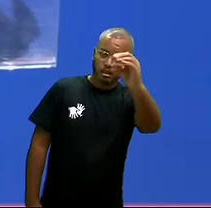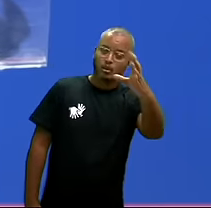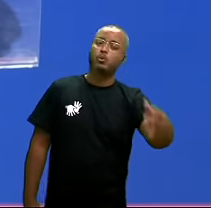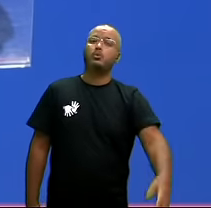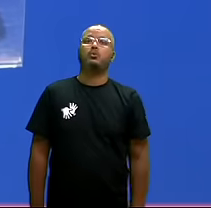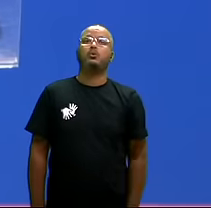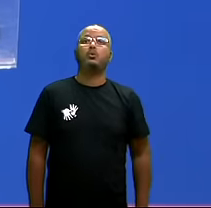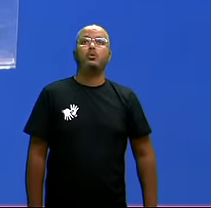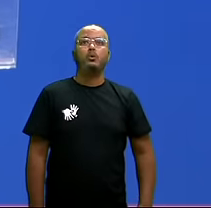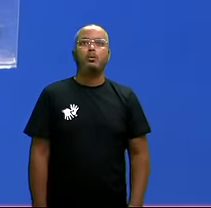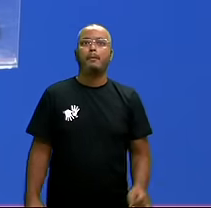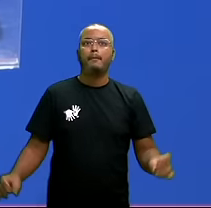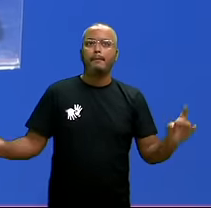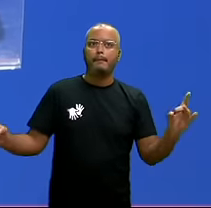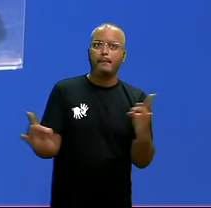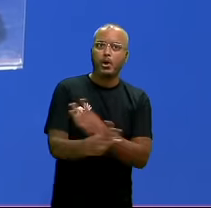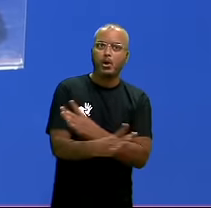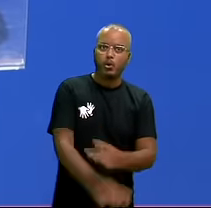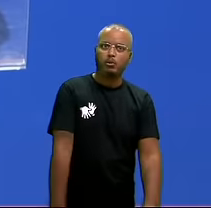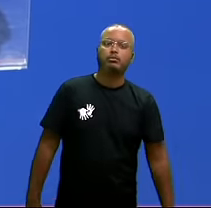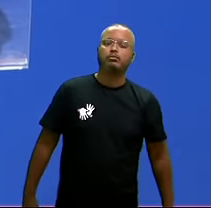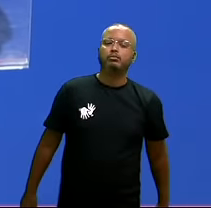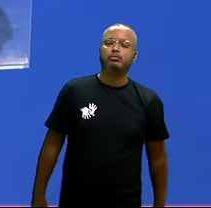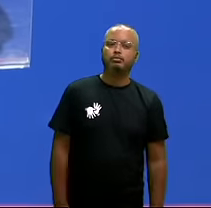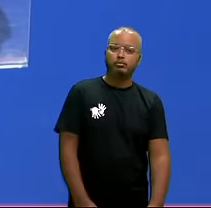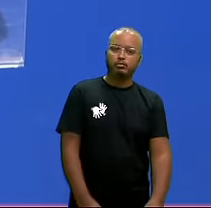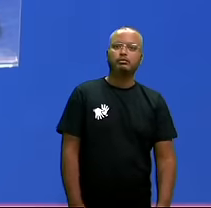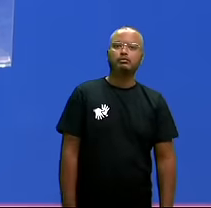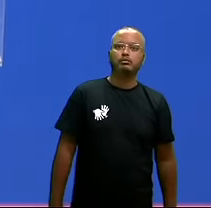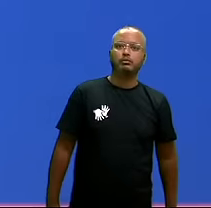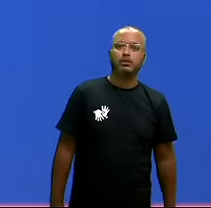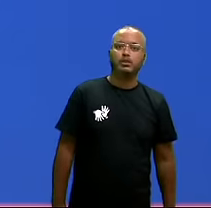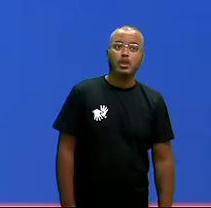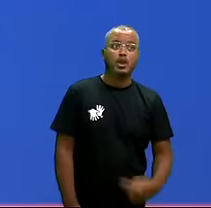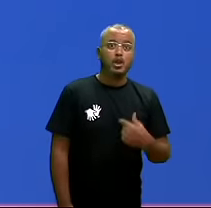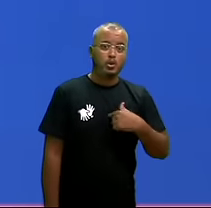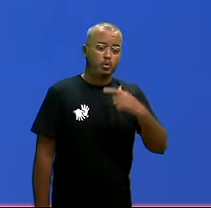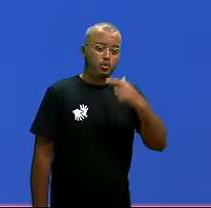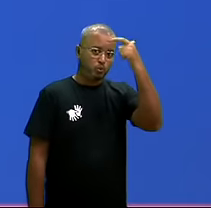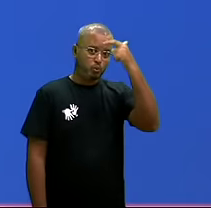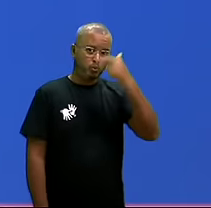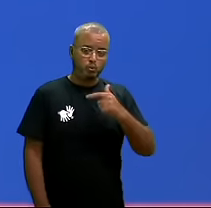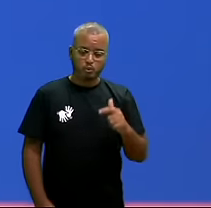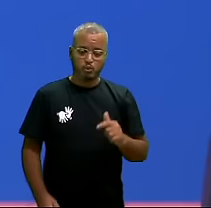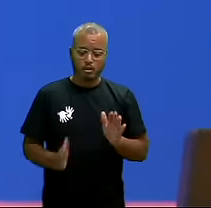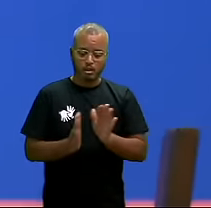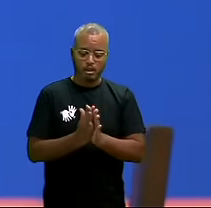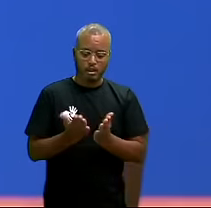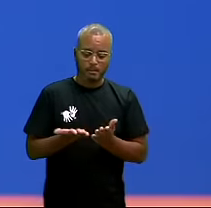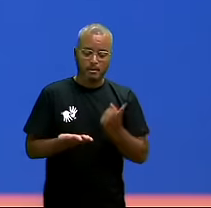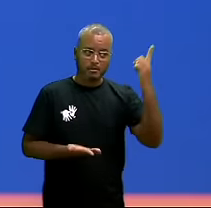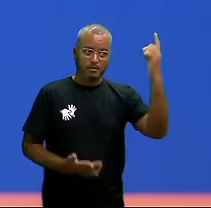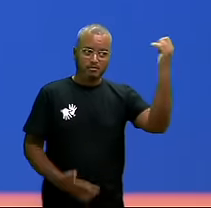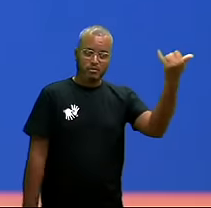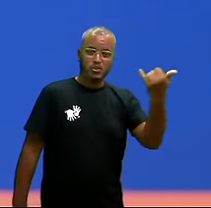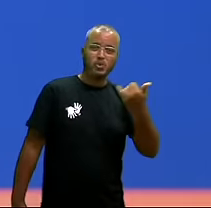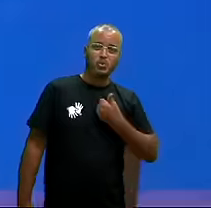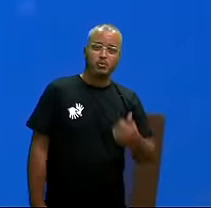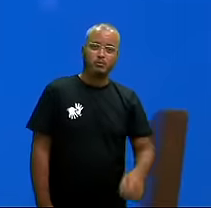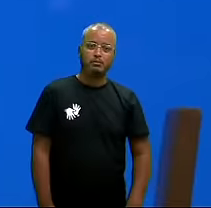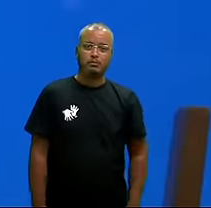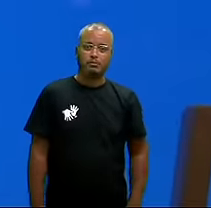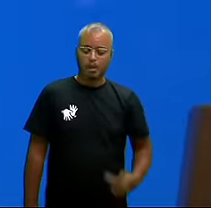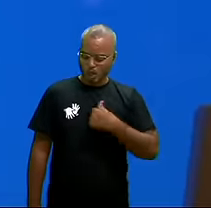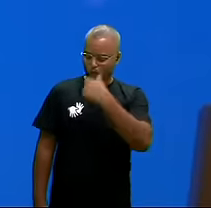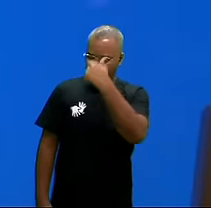inteiro. Eu não sou remendo de ninguém, eu sou aquilo que a Bíblia diz que eu sou. Levanta essa mão e diga isso, diga: eu sou o que a Bíblia